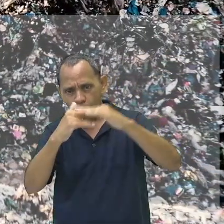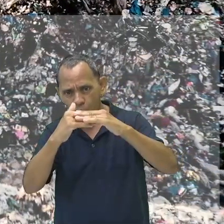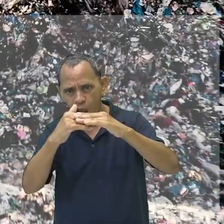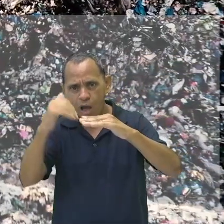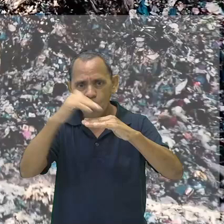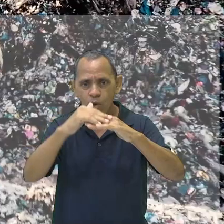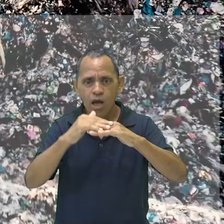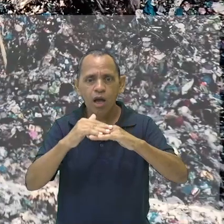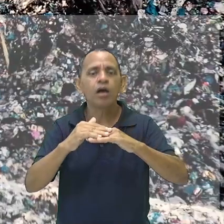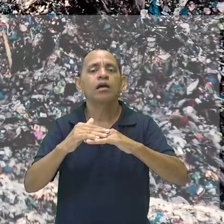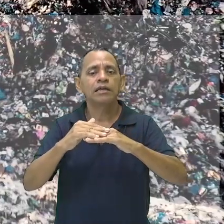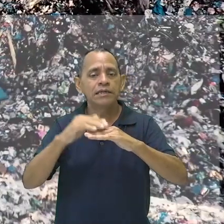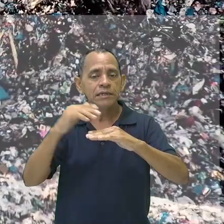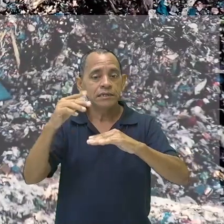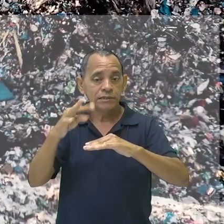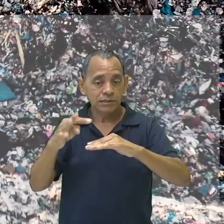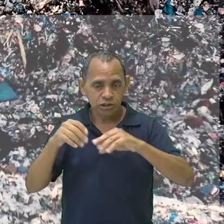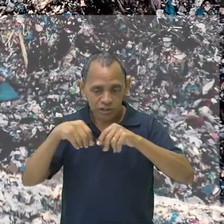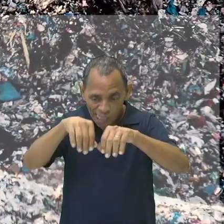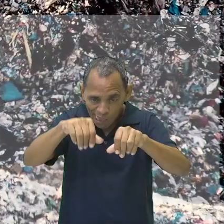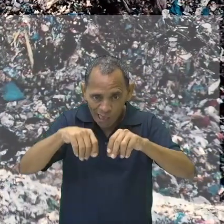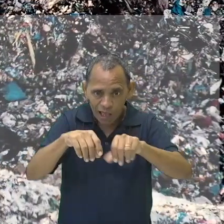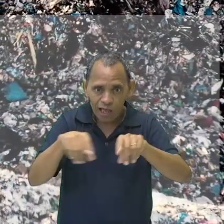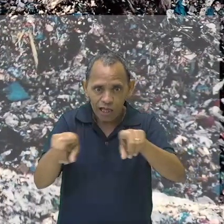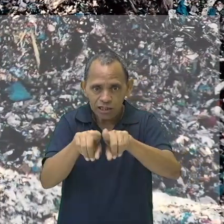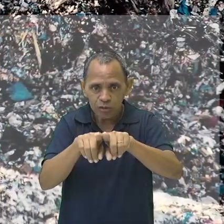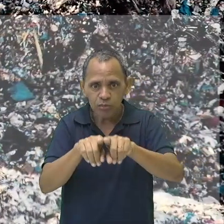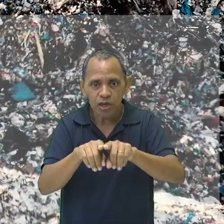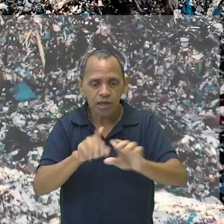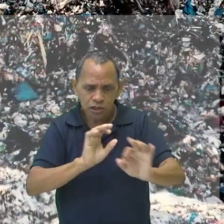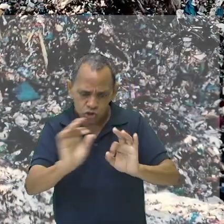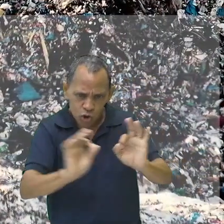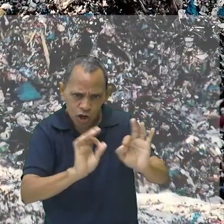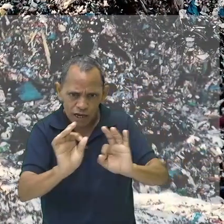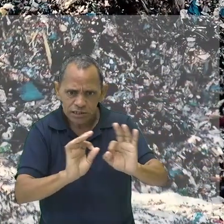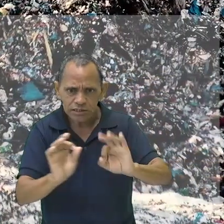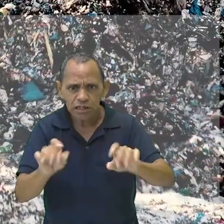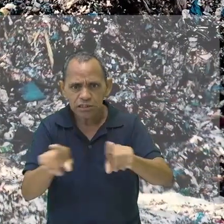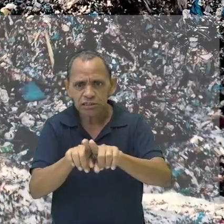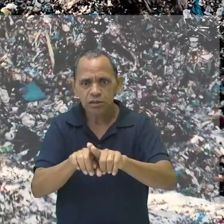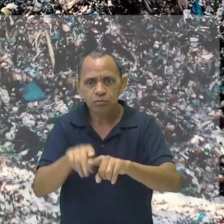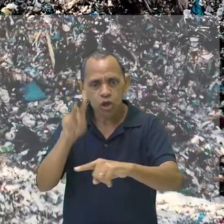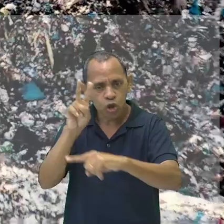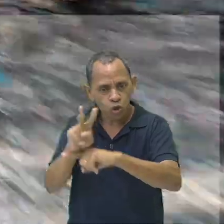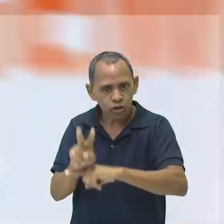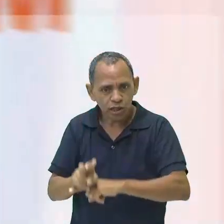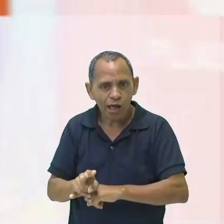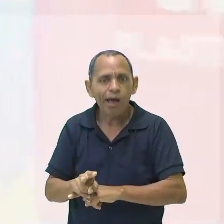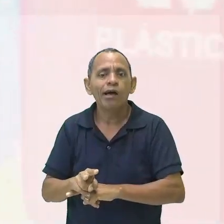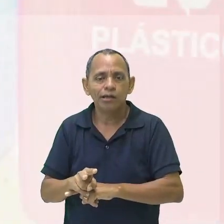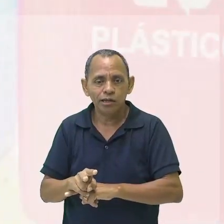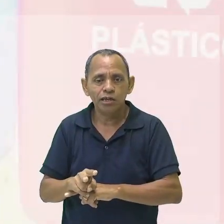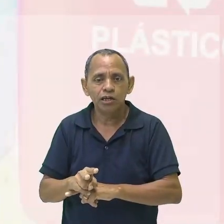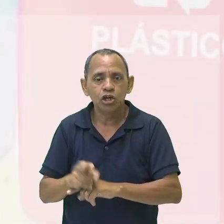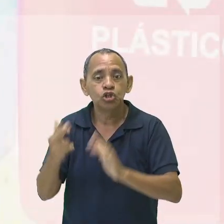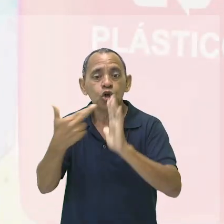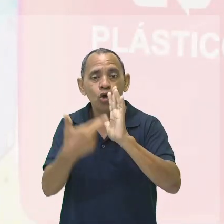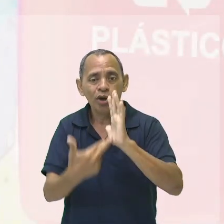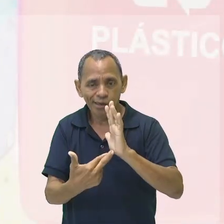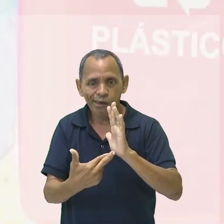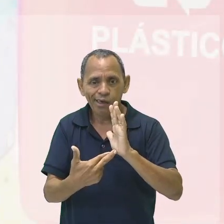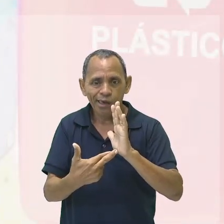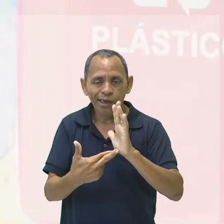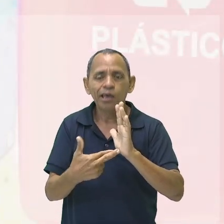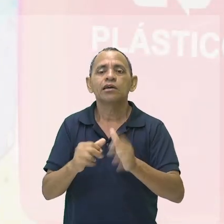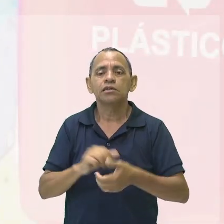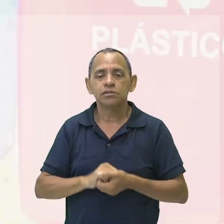planejados, operados e monitorados de acordo com normas e regulamentações ambientais rigorosas. Coleta seletiva